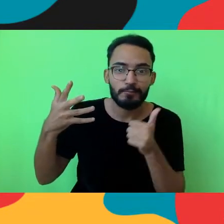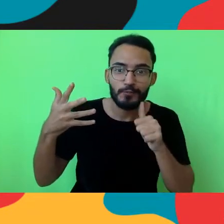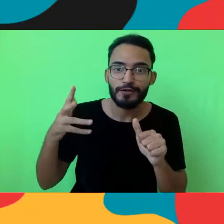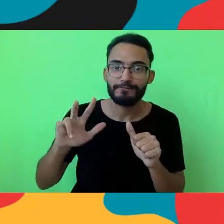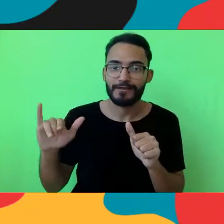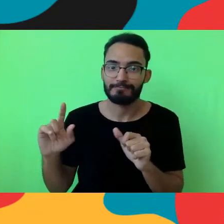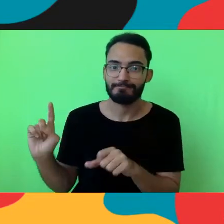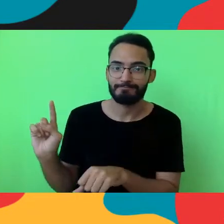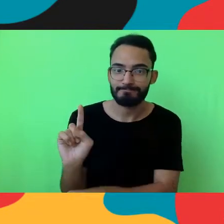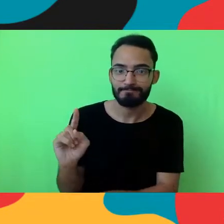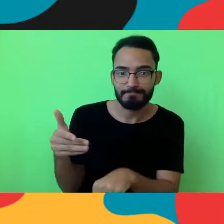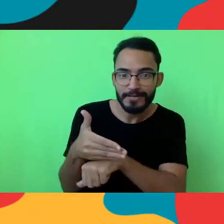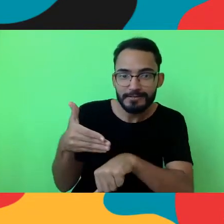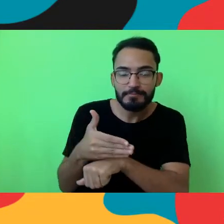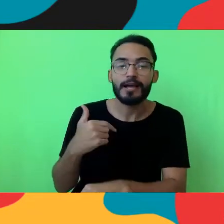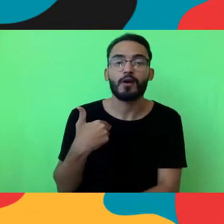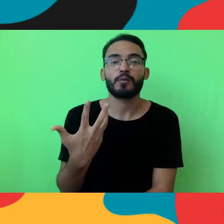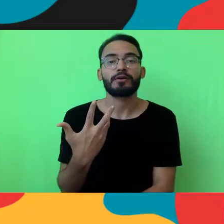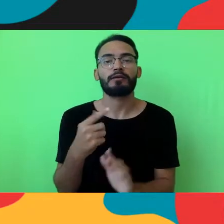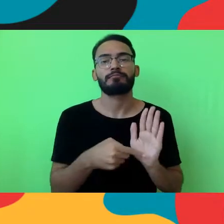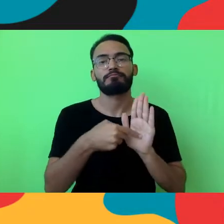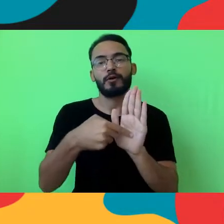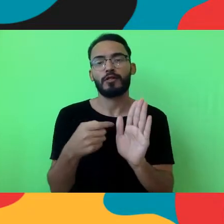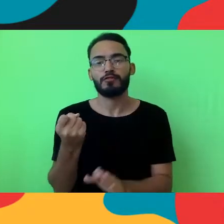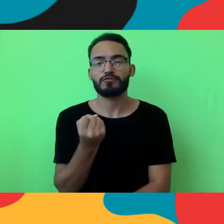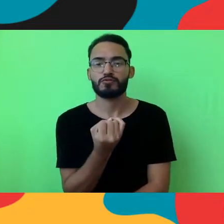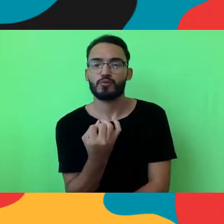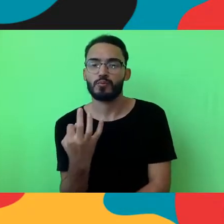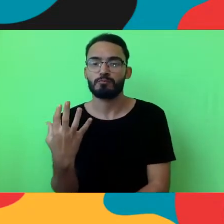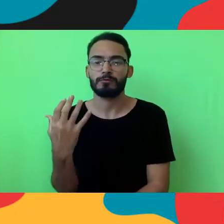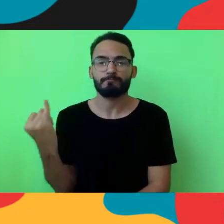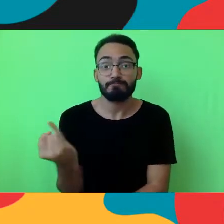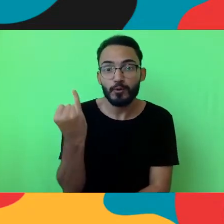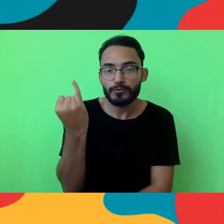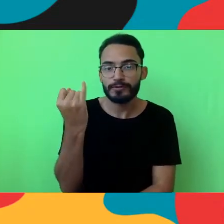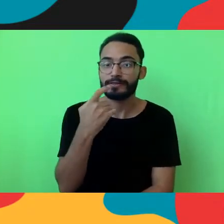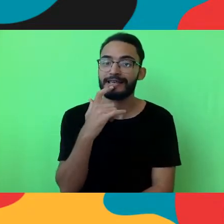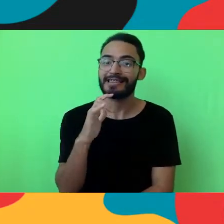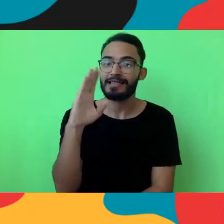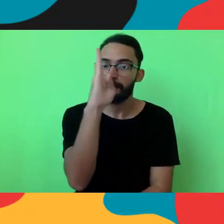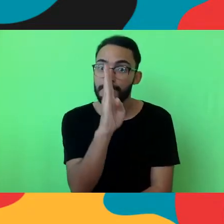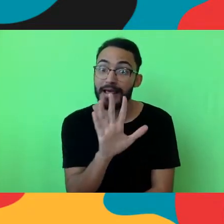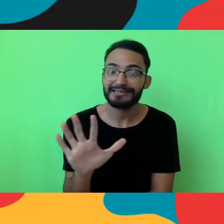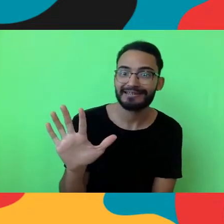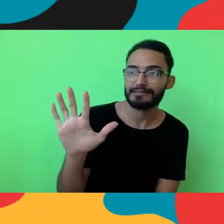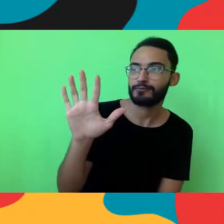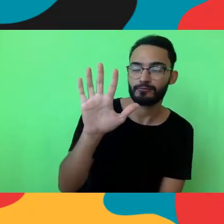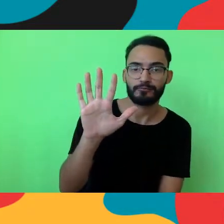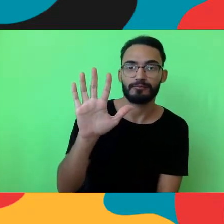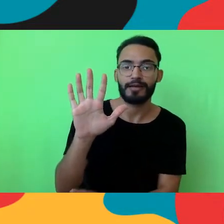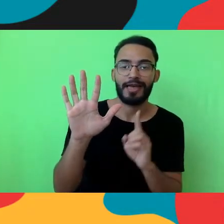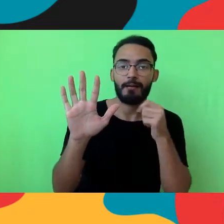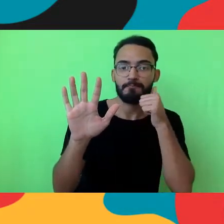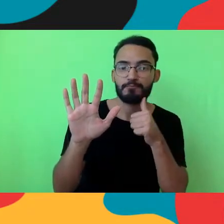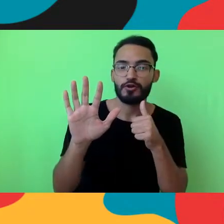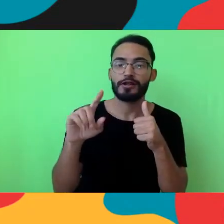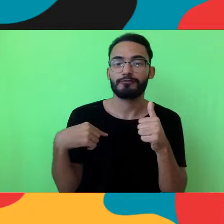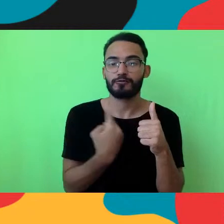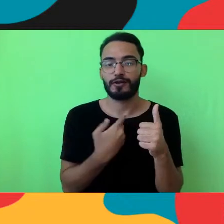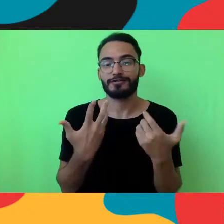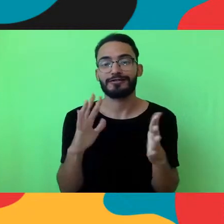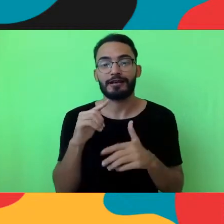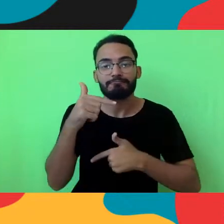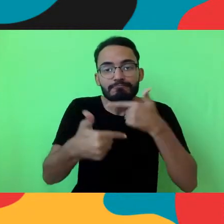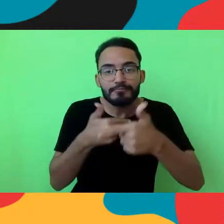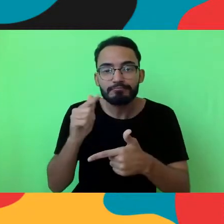hoje, eu queria trazer alguns números importantes aqui da CIT Brasil, com relação aos números de mulheres que nós temos trabalhando